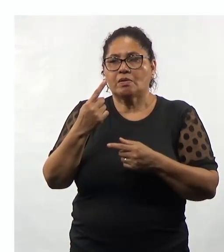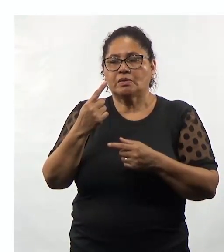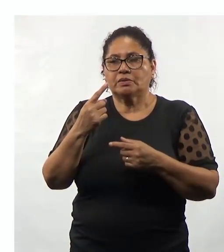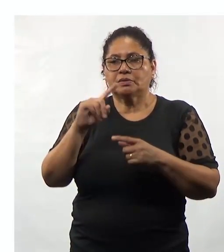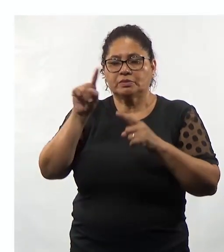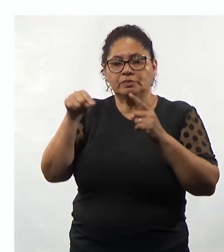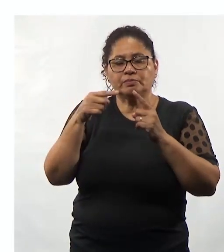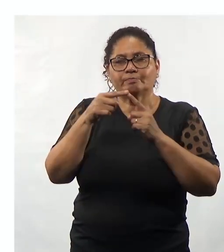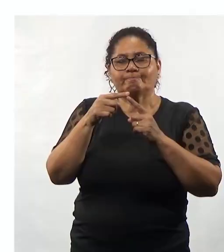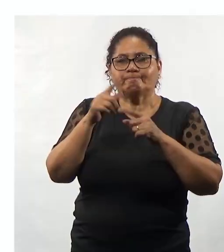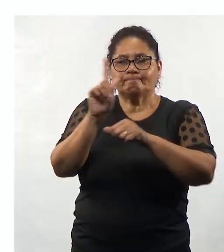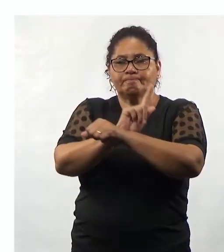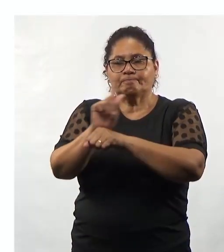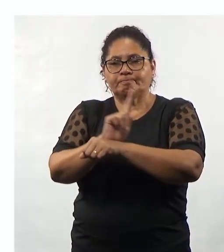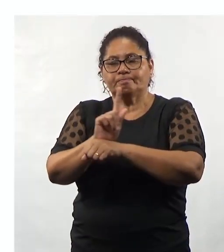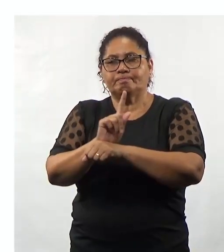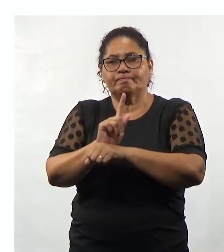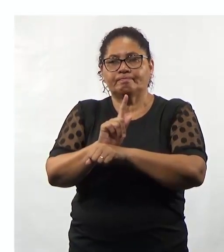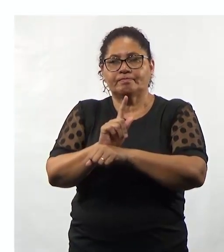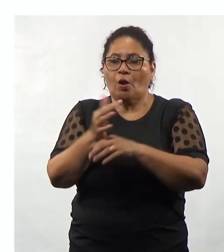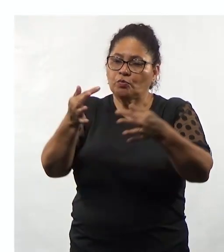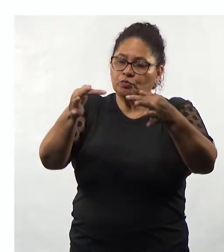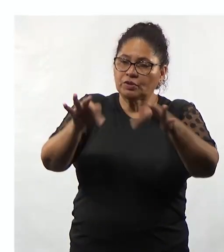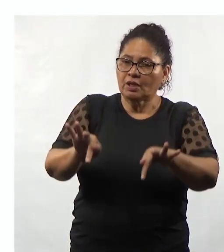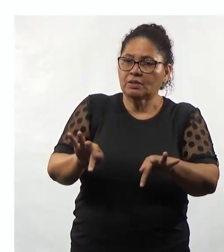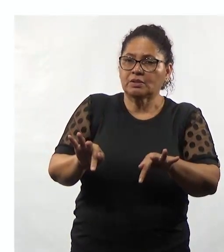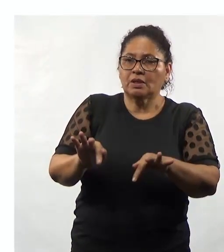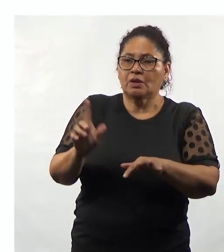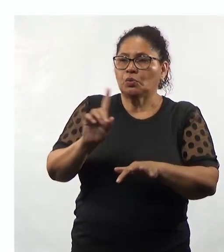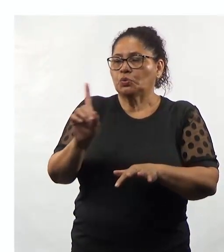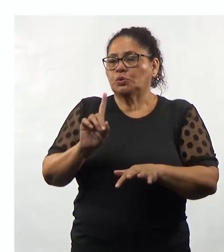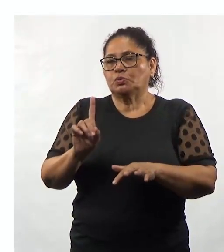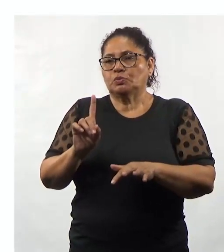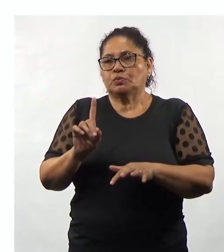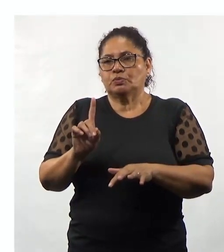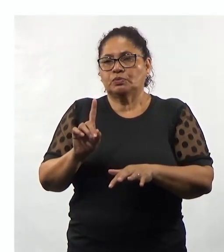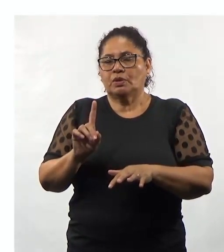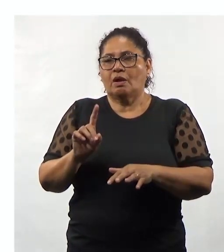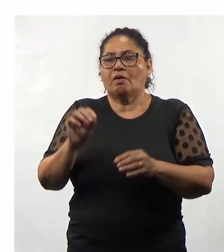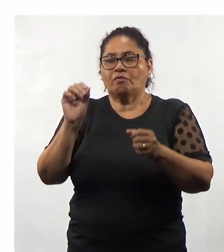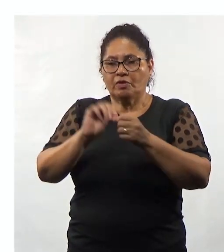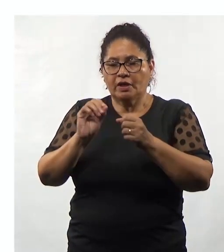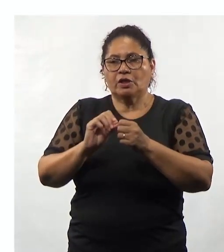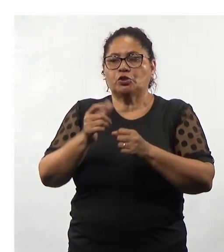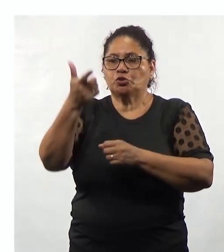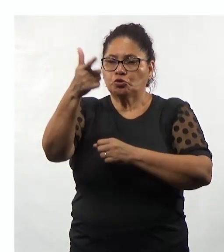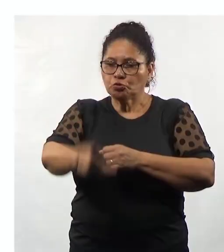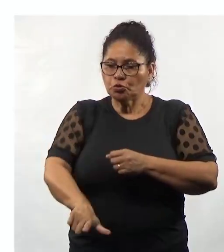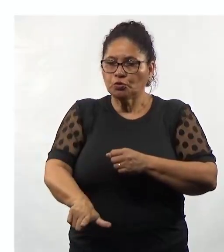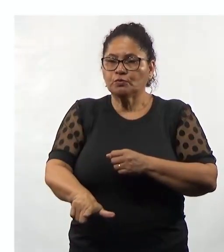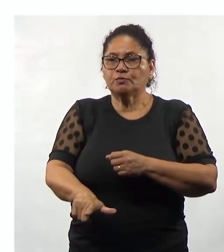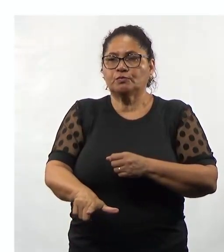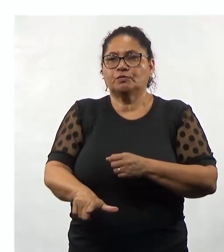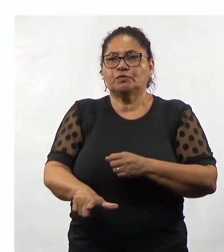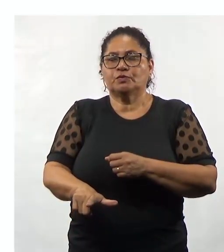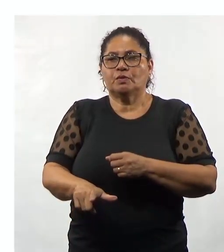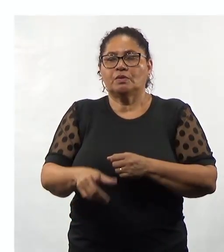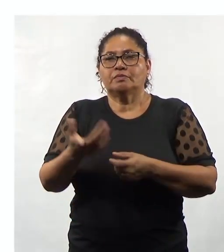se refletir a expectativa da alta gestão, então finalizar. Se não, fazer uma nova rodada até a gente